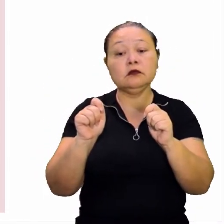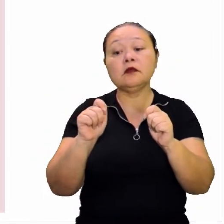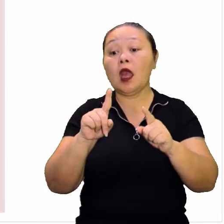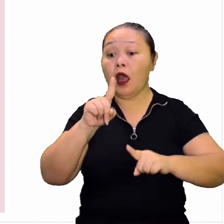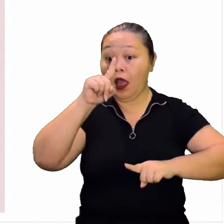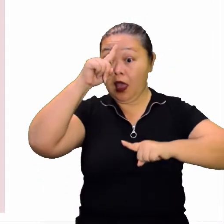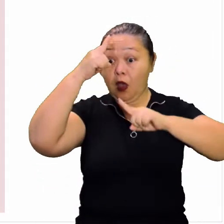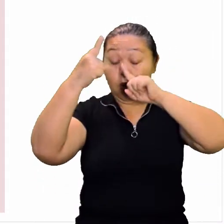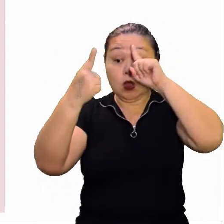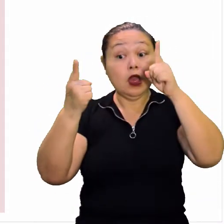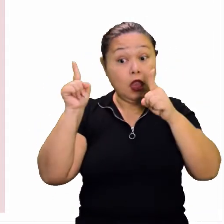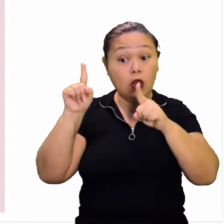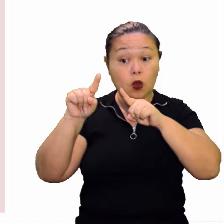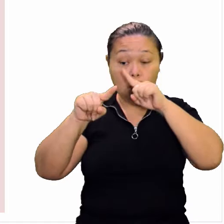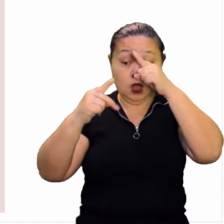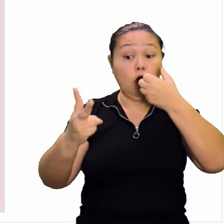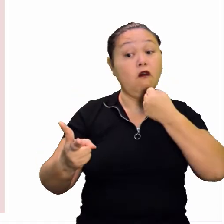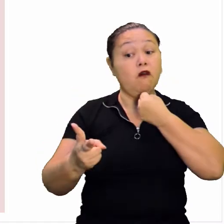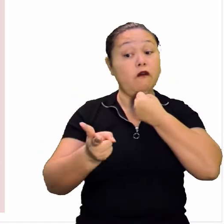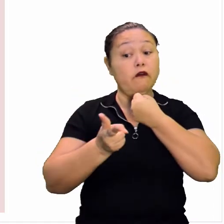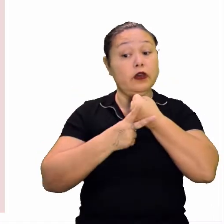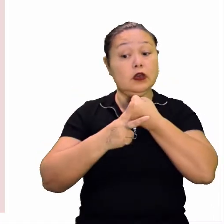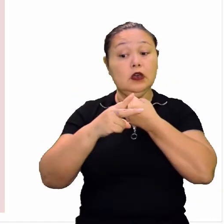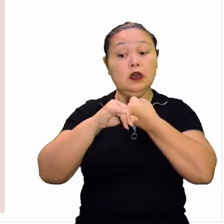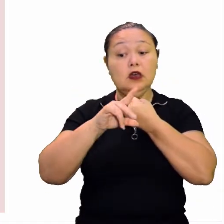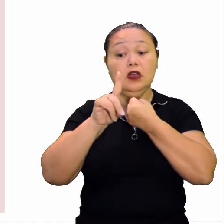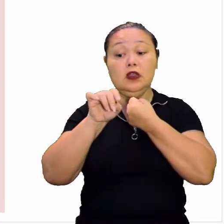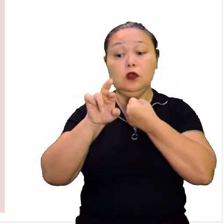chegando a inventar, inclusive, o vidro